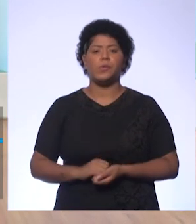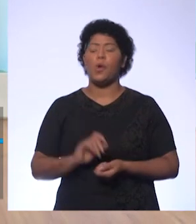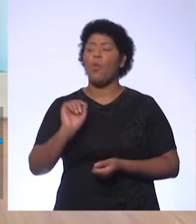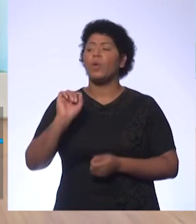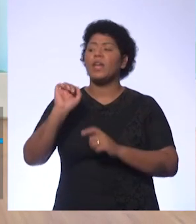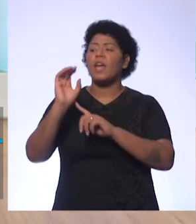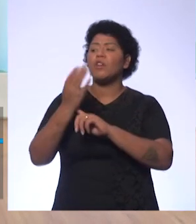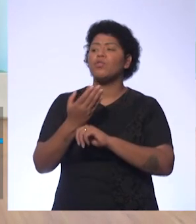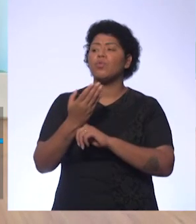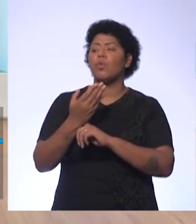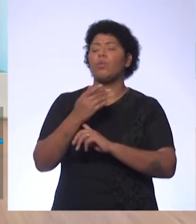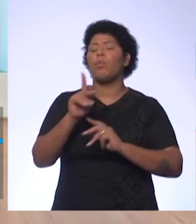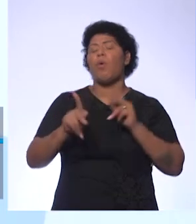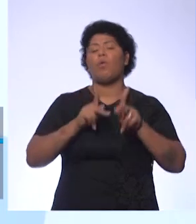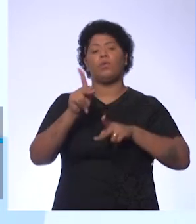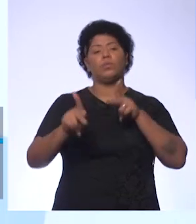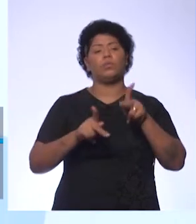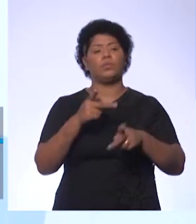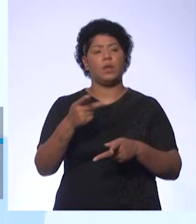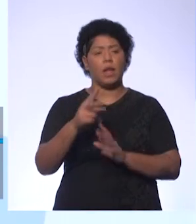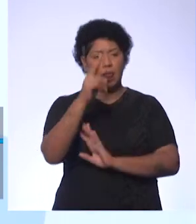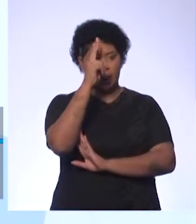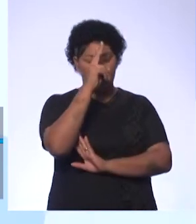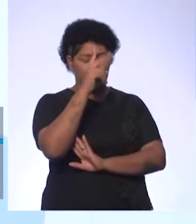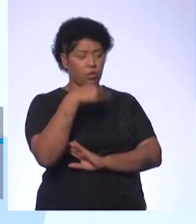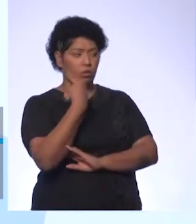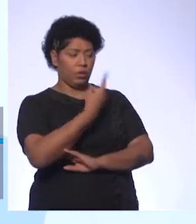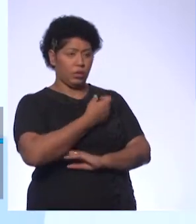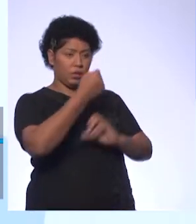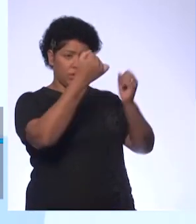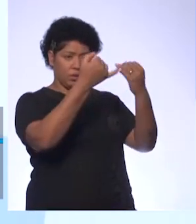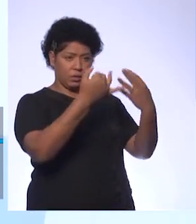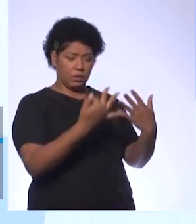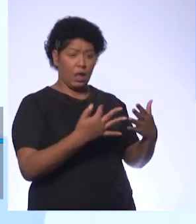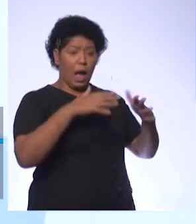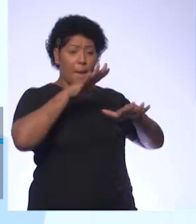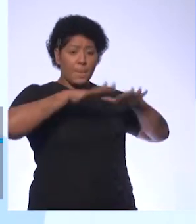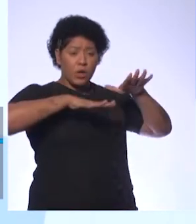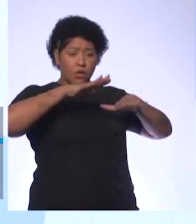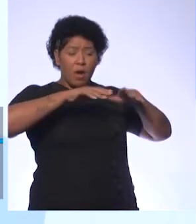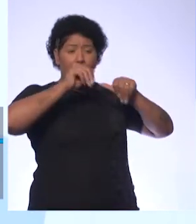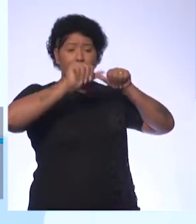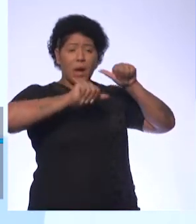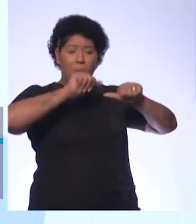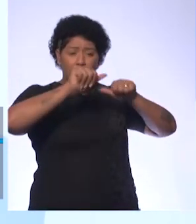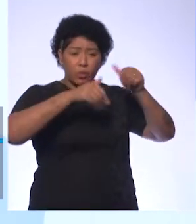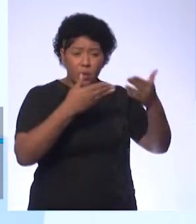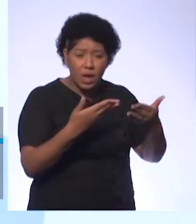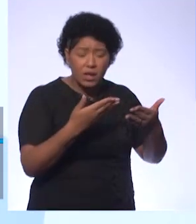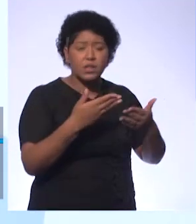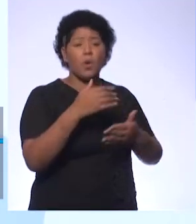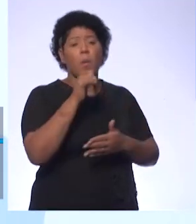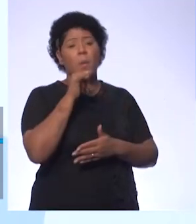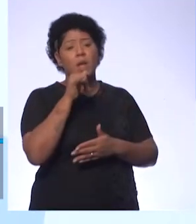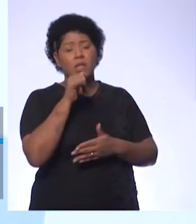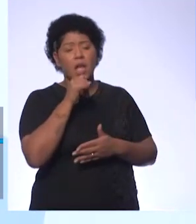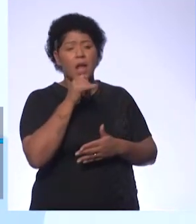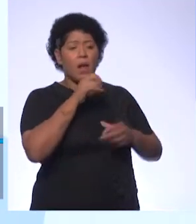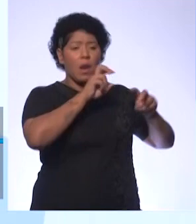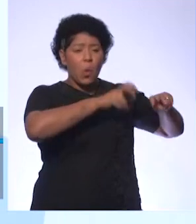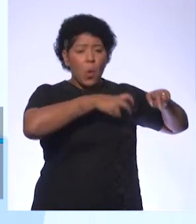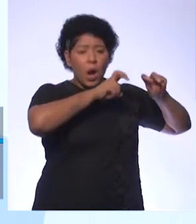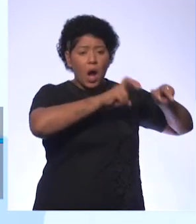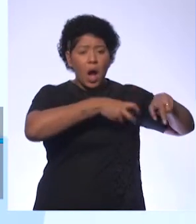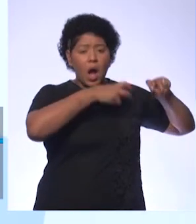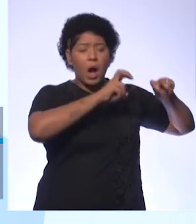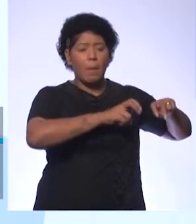cenário. Lembra, Jana, quando a gente falou, né, das modificações, né, da saída do campo para as cidades, o